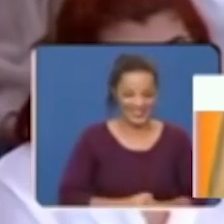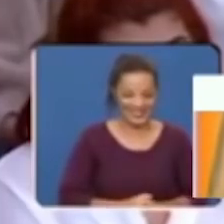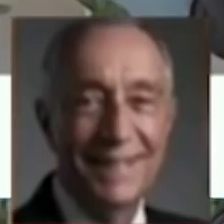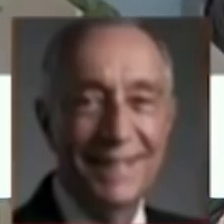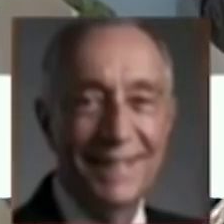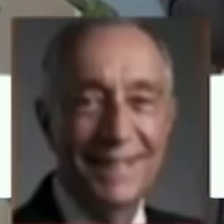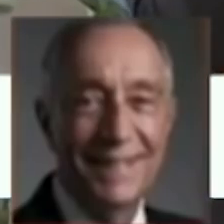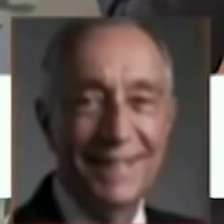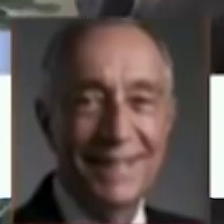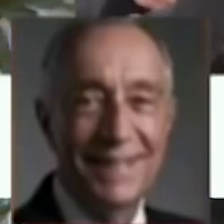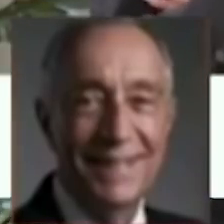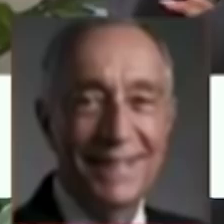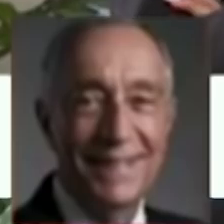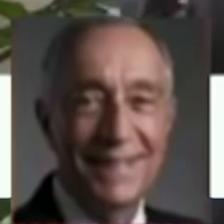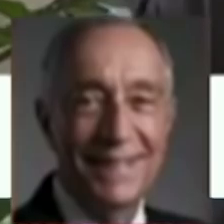parabéns. Categoria.